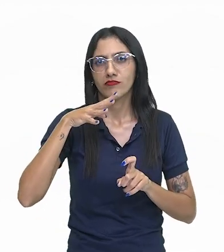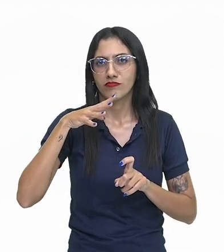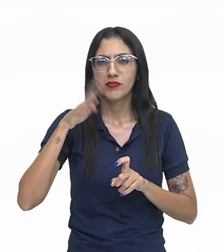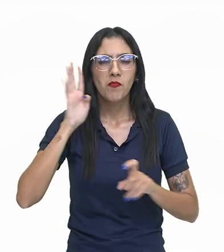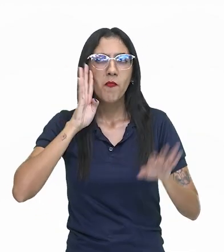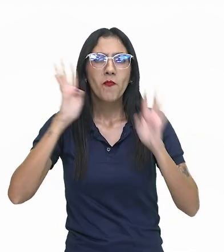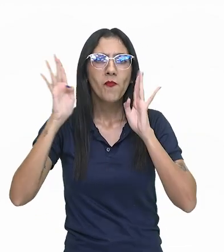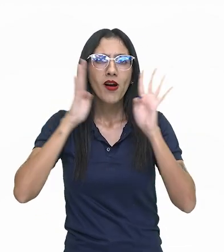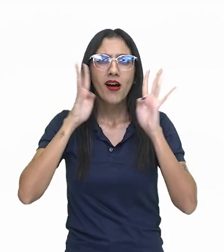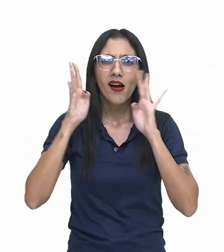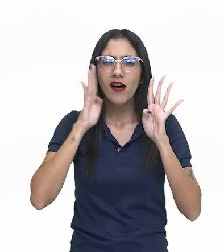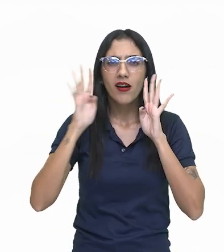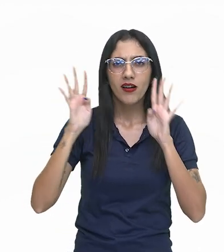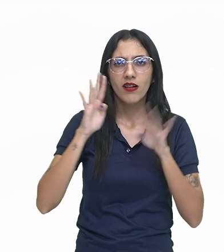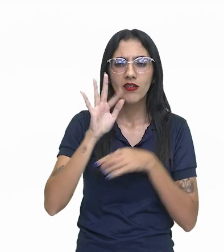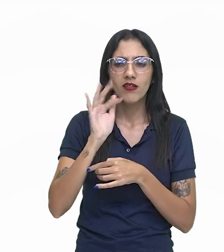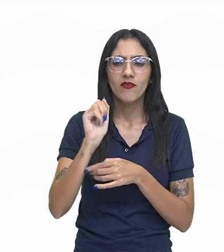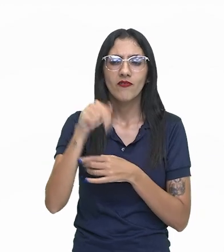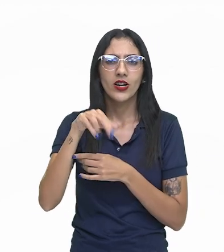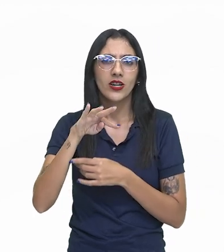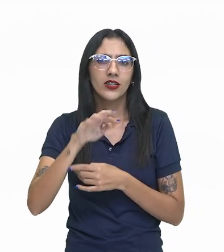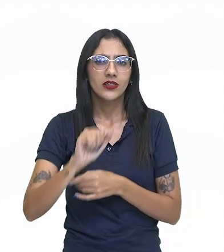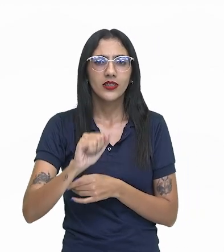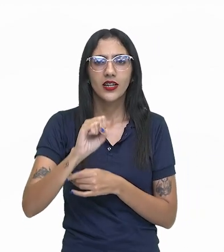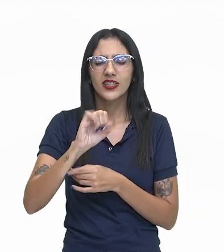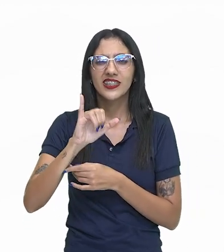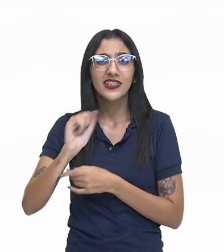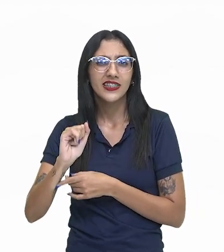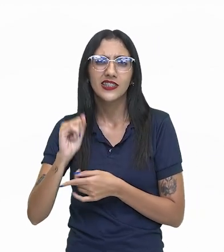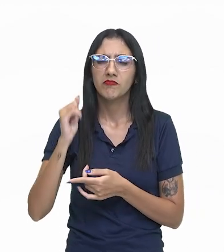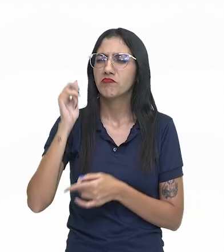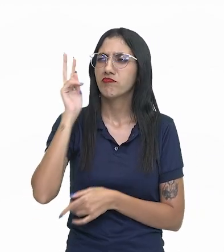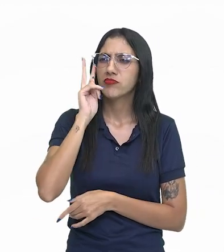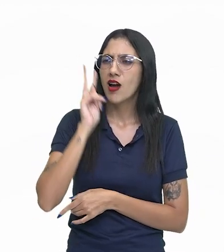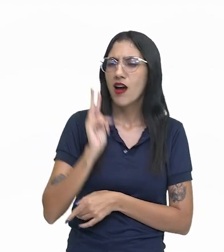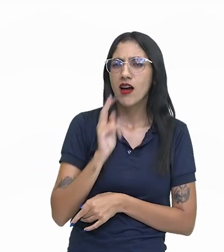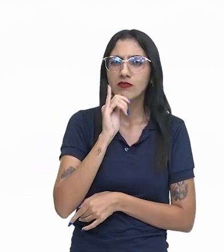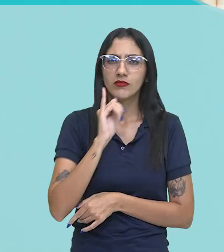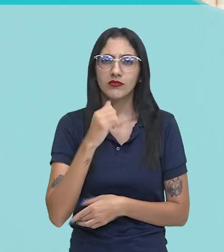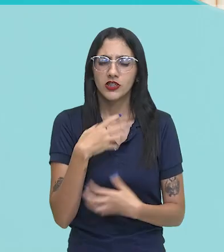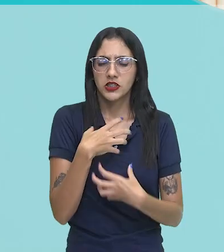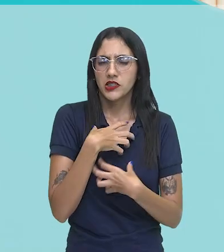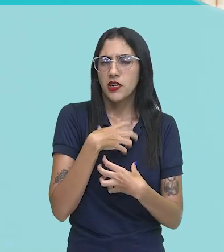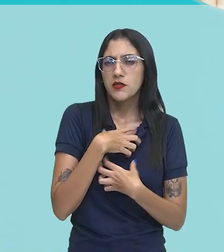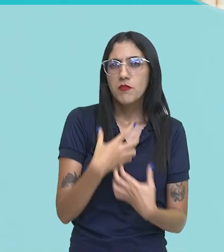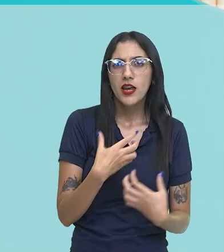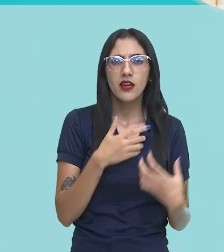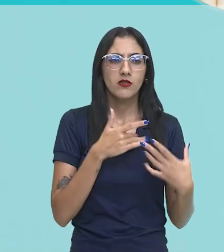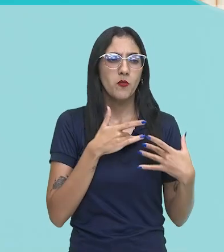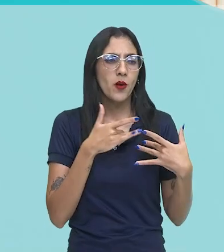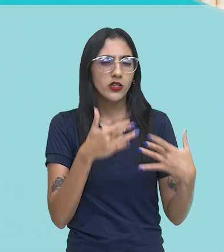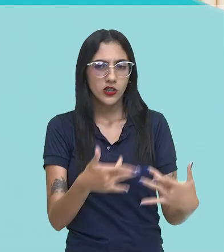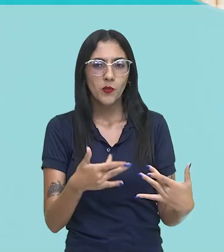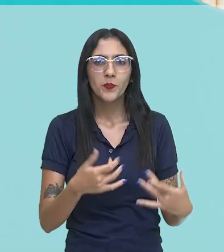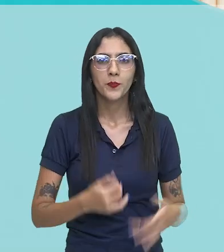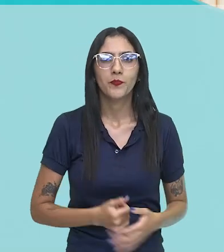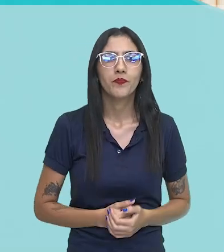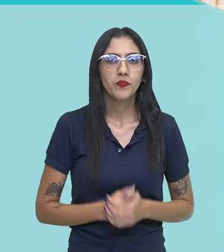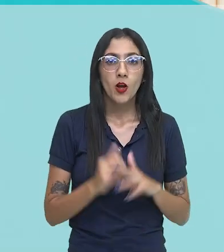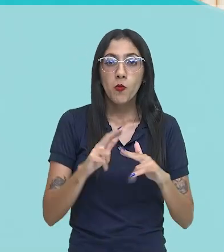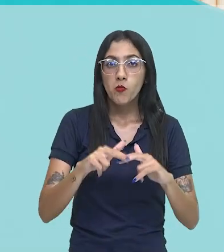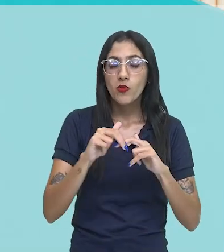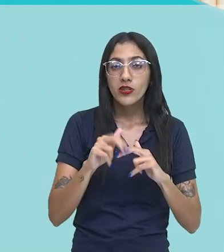fantasia, ela é muito forte nas obras românticas. O sentimento, a paixão. Por isso que eles falam que a